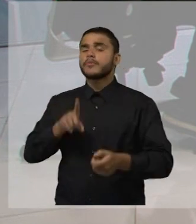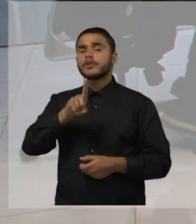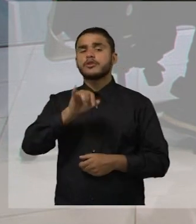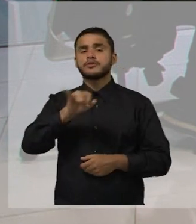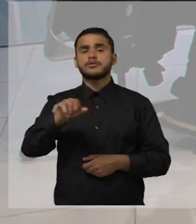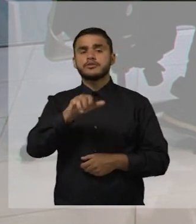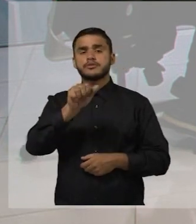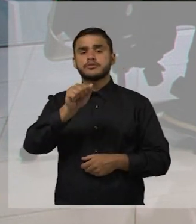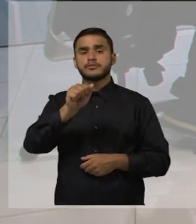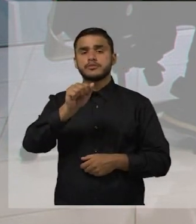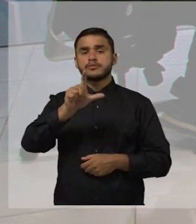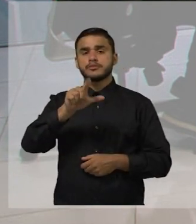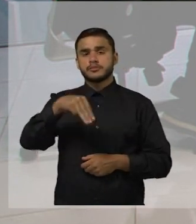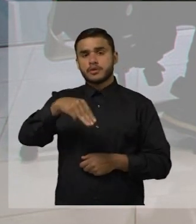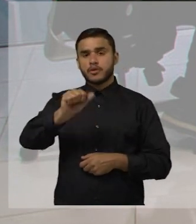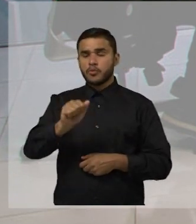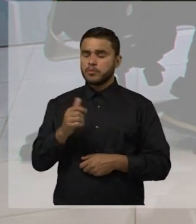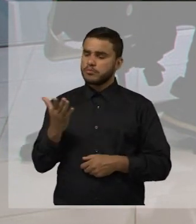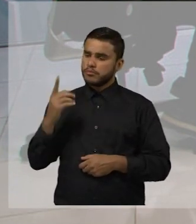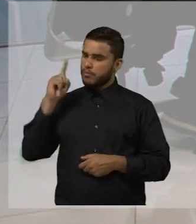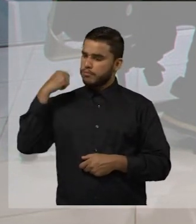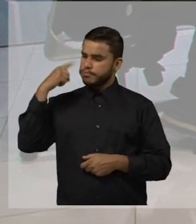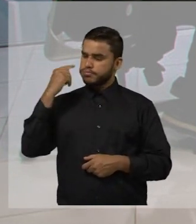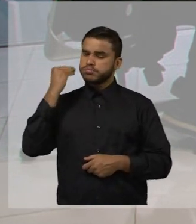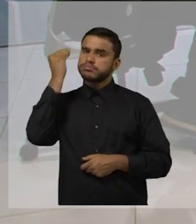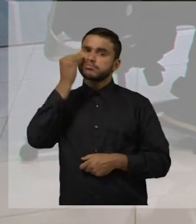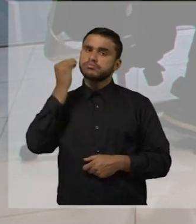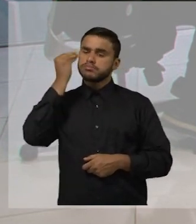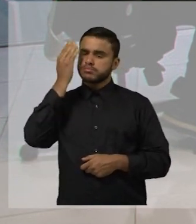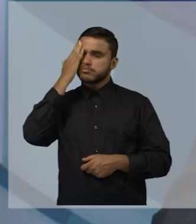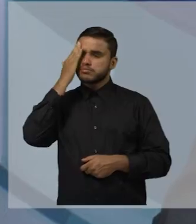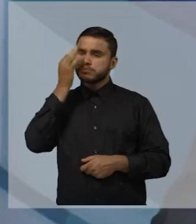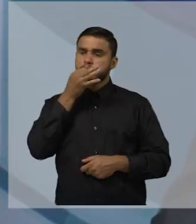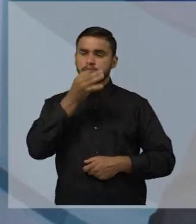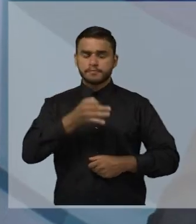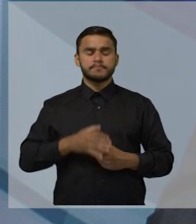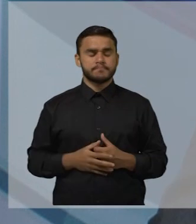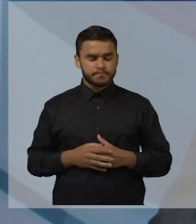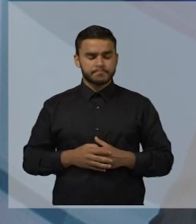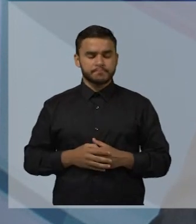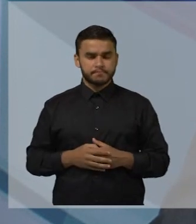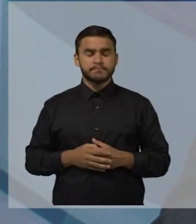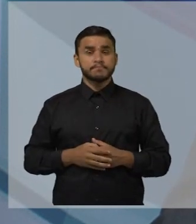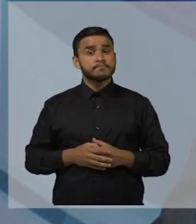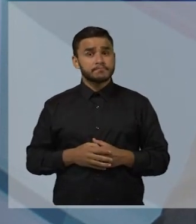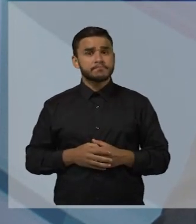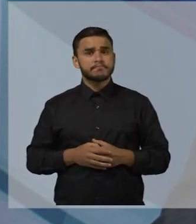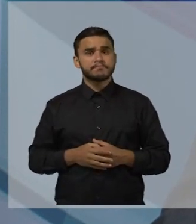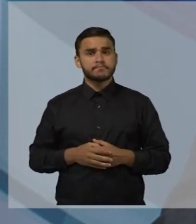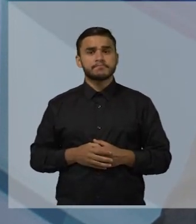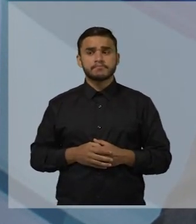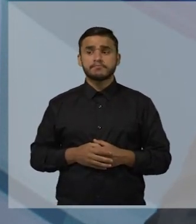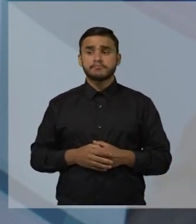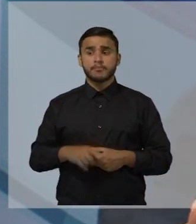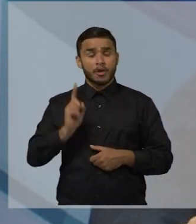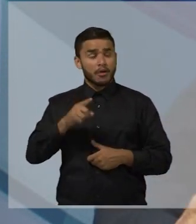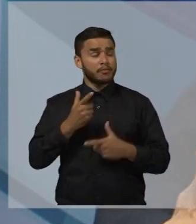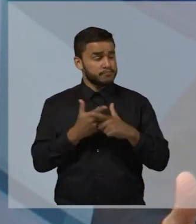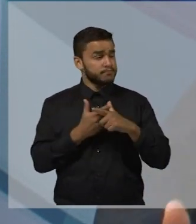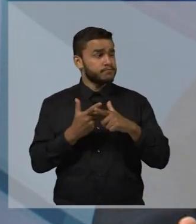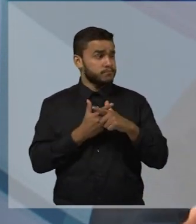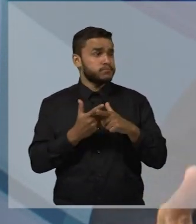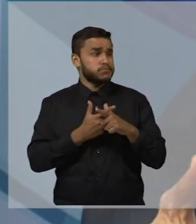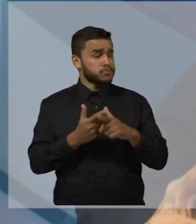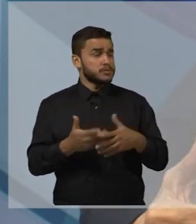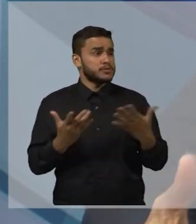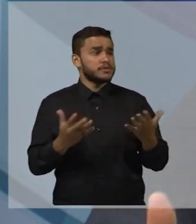do direito para esse problema que nós estamos aqui nesse instante a enfrentar? Olha, esse problema é consequência da falta